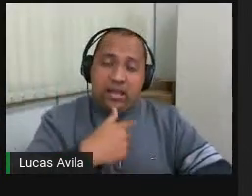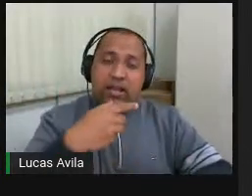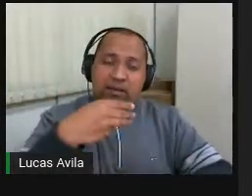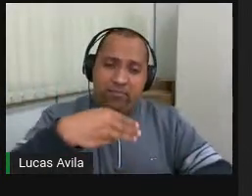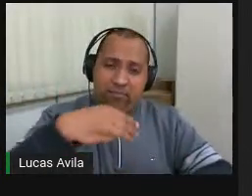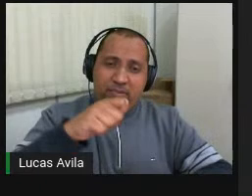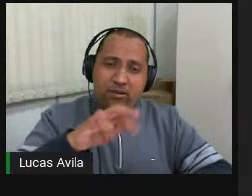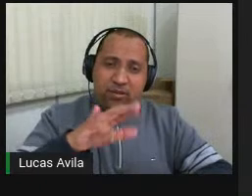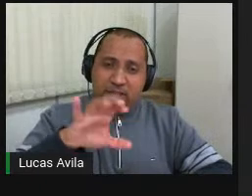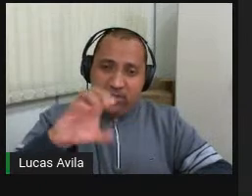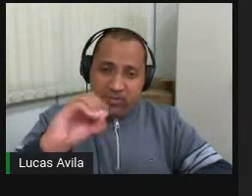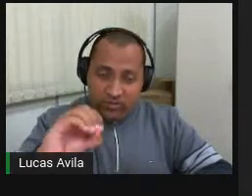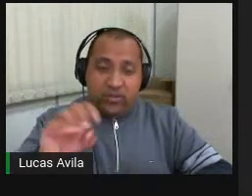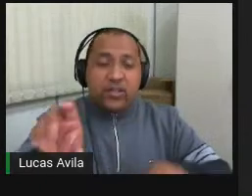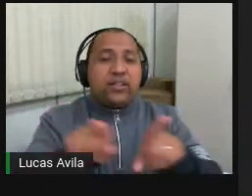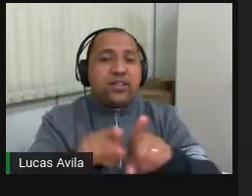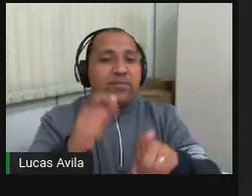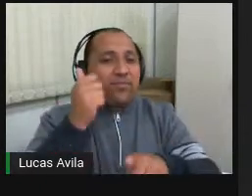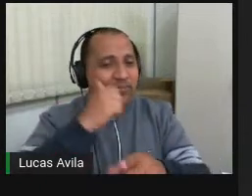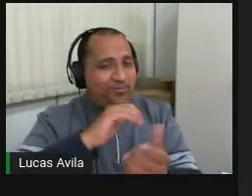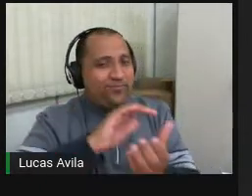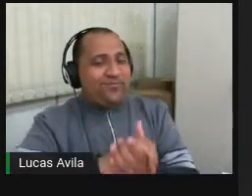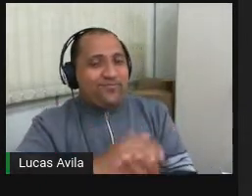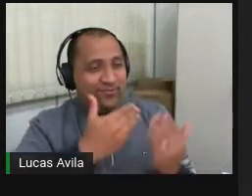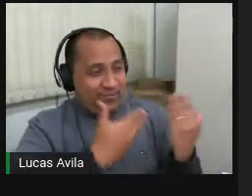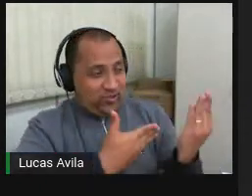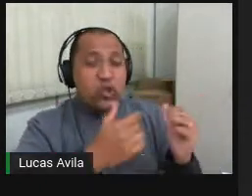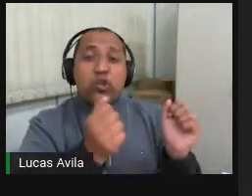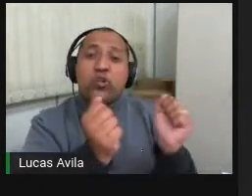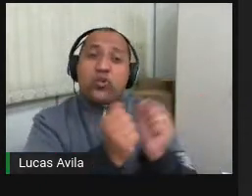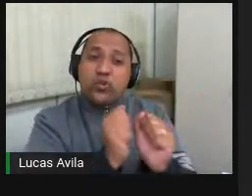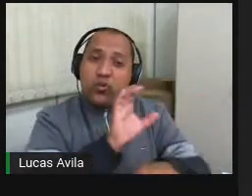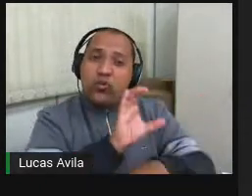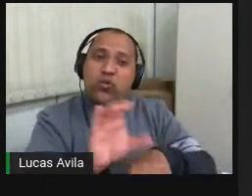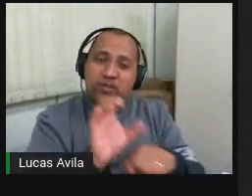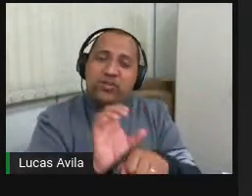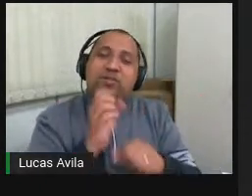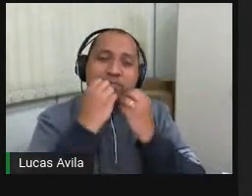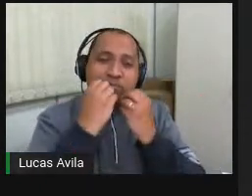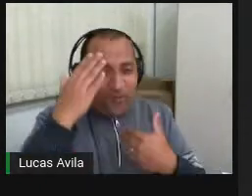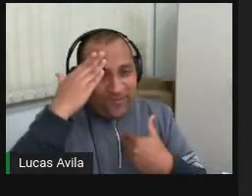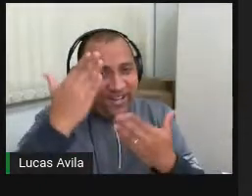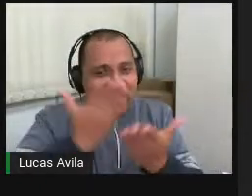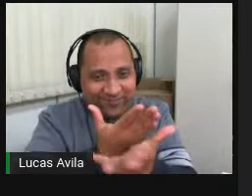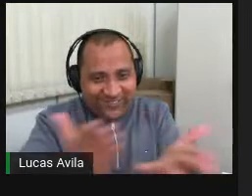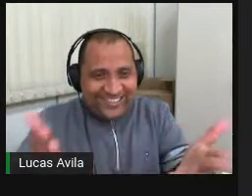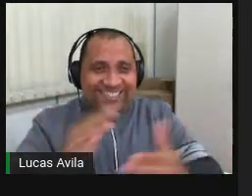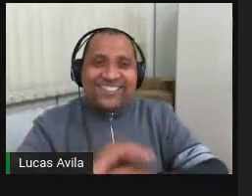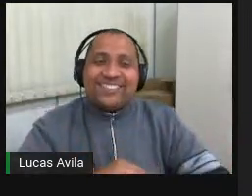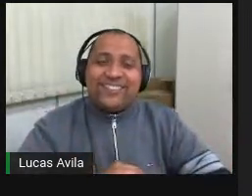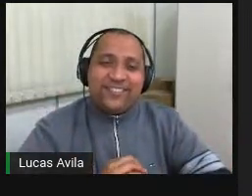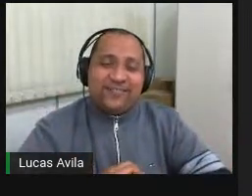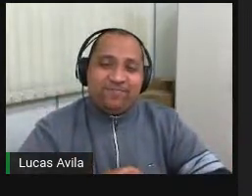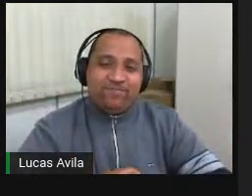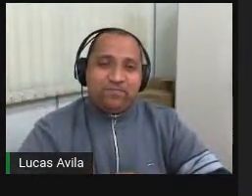minha esposa, que cursamos juntos esse curso. Muito obrigado a todos.